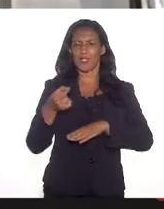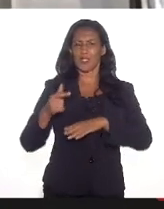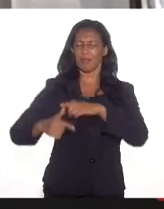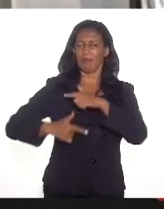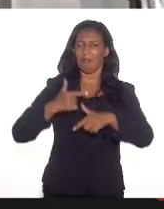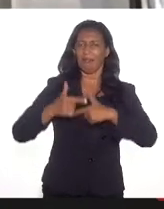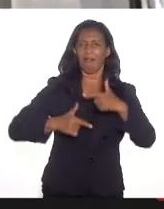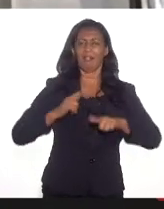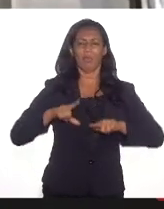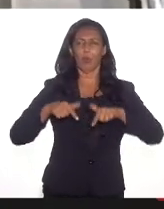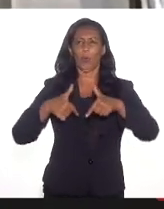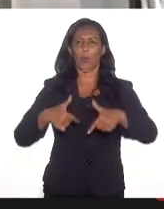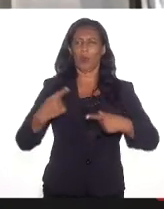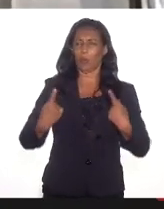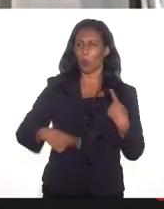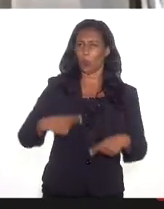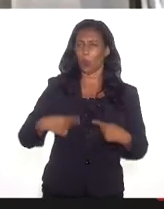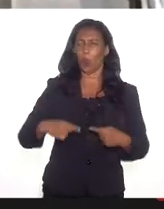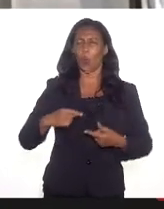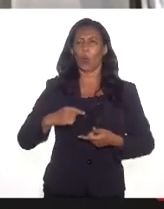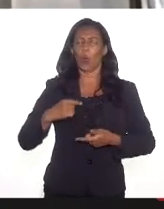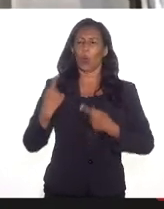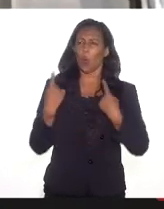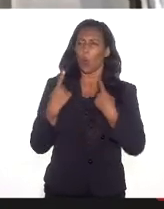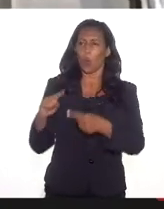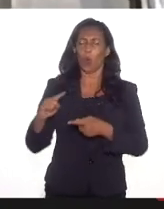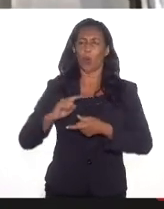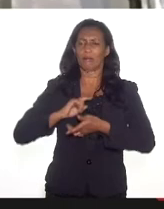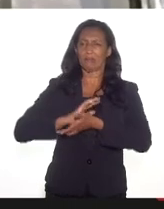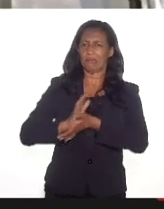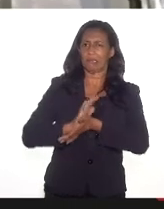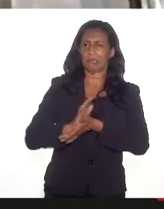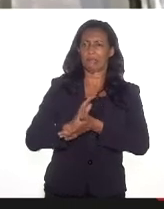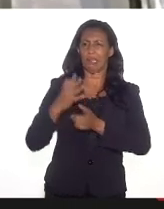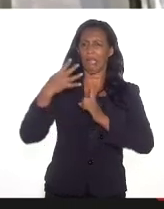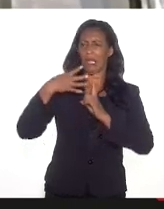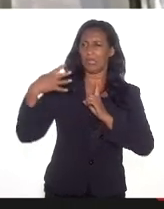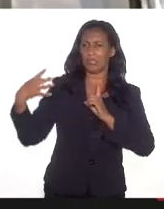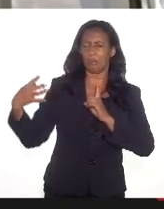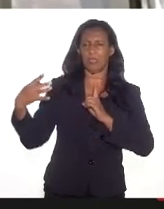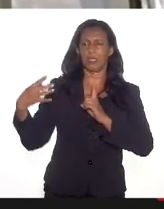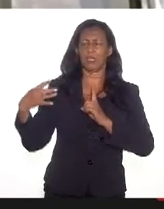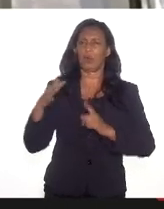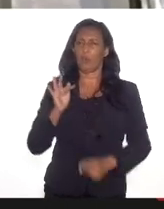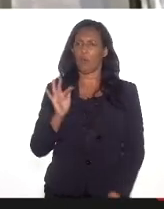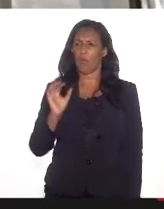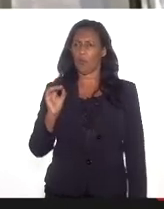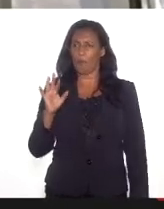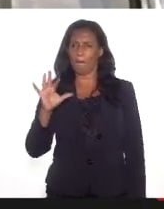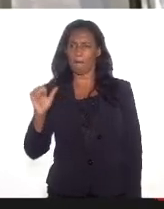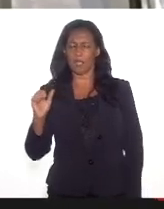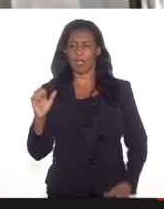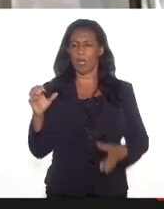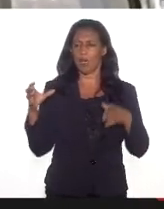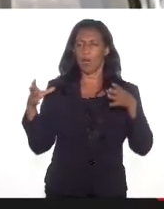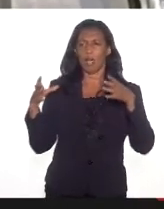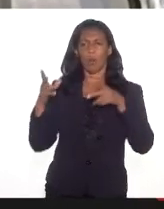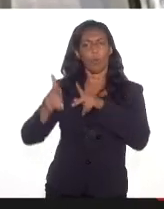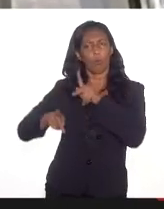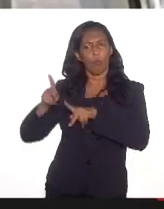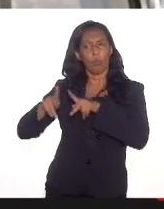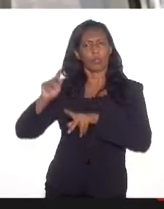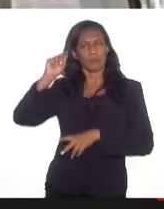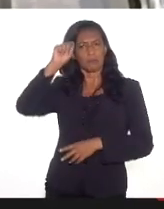politicamente para enfrentar o racismo sexismo a LGBTfobia e a violência contra a população negra a